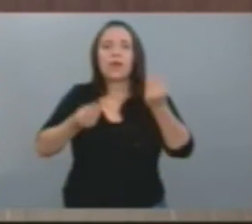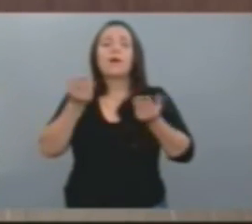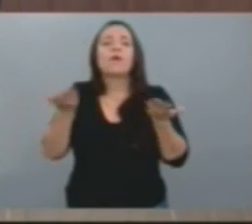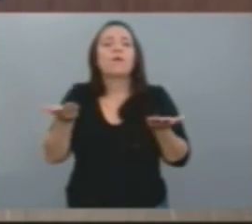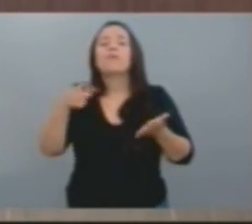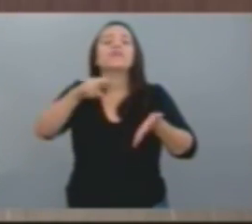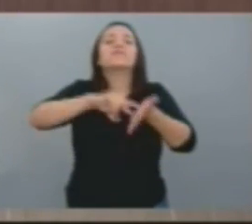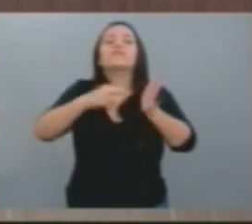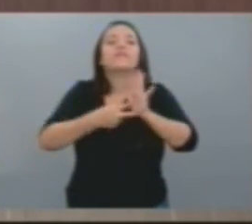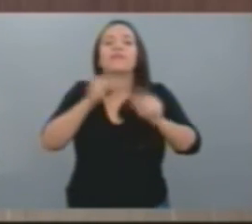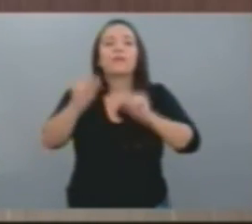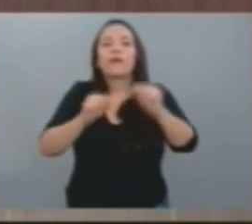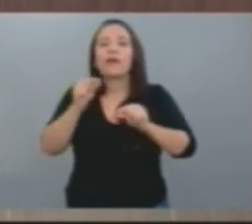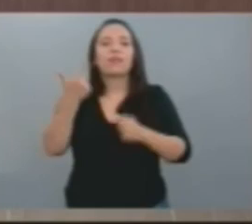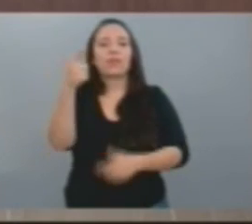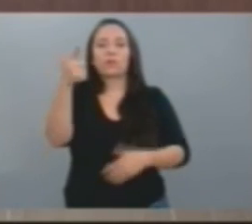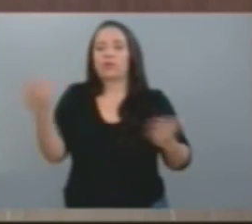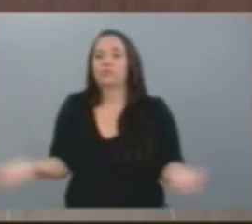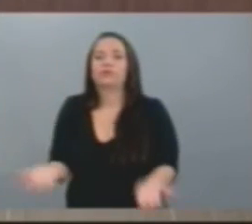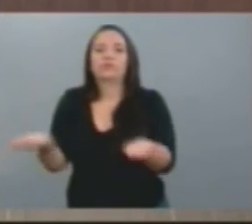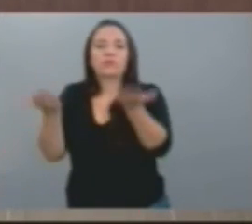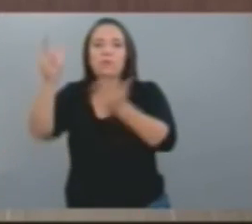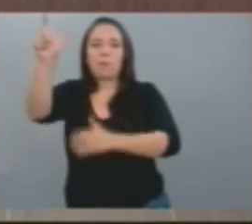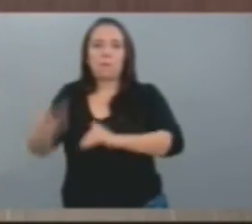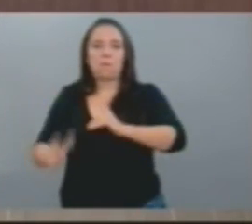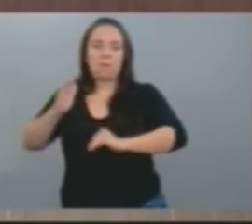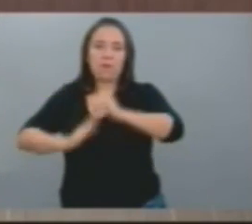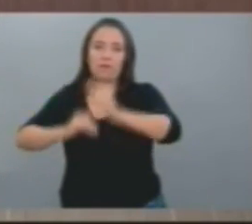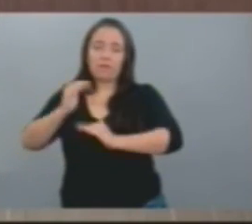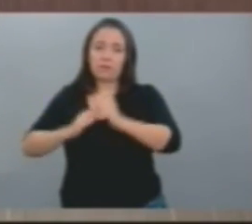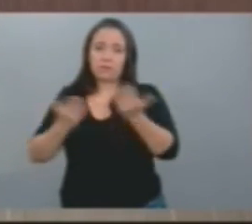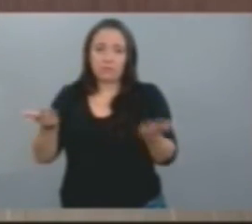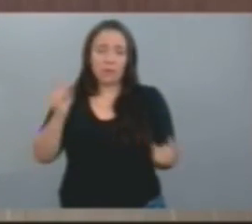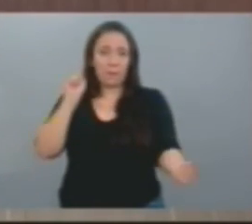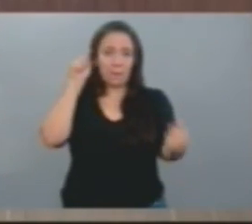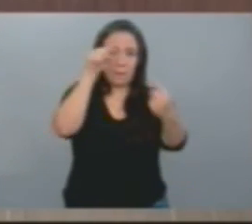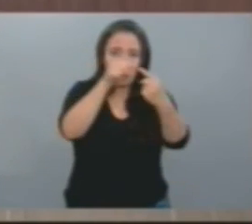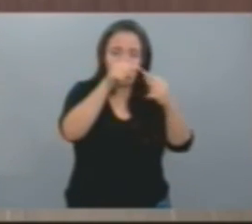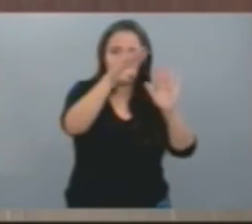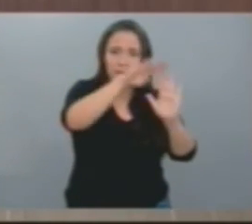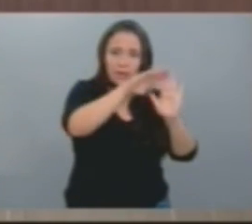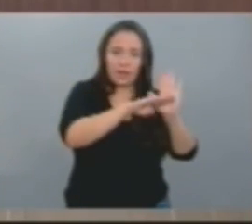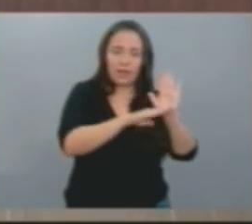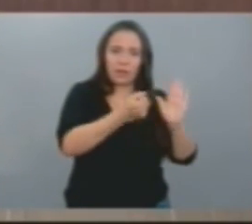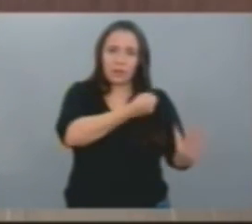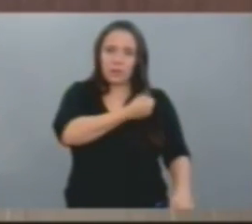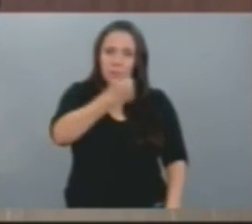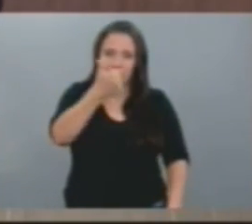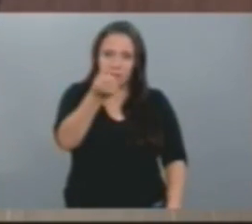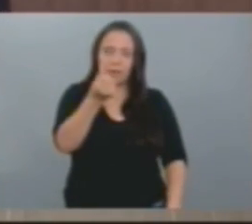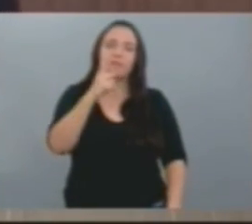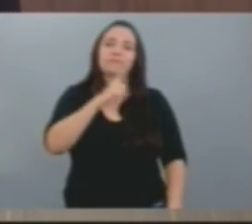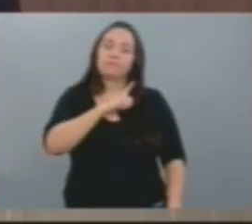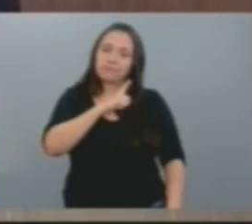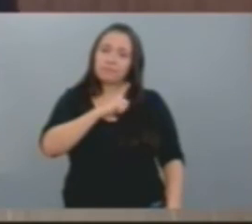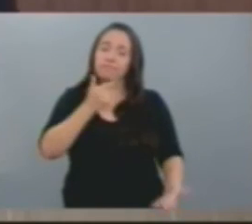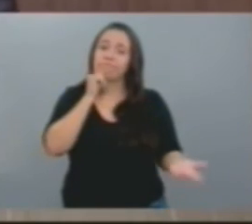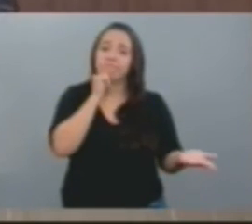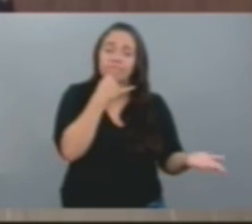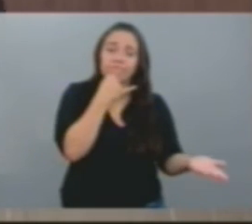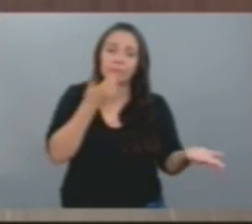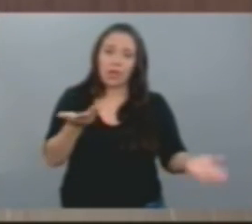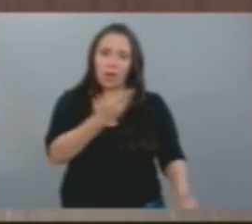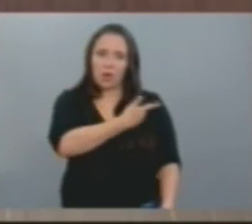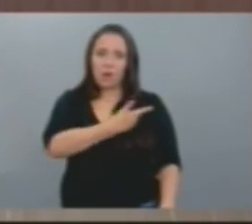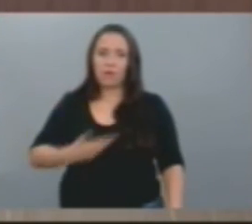desestimulasse a pessoa. Portanto, a meta 16 do Plano Estadual de Educação, ela está hoje ameaçada. O governo mandou o